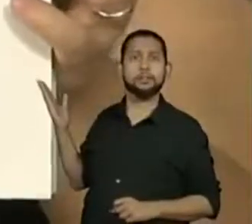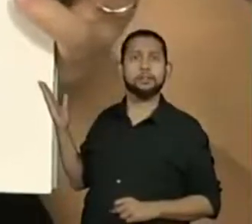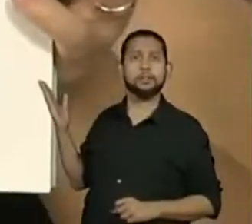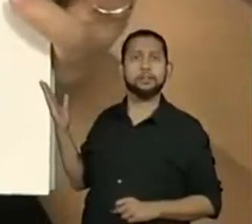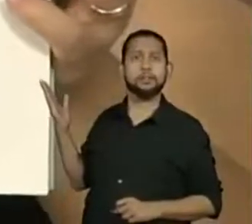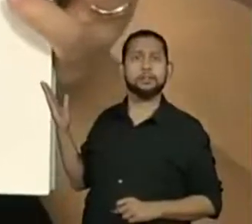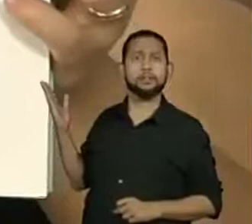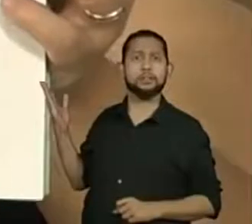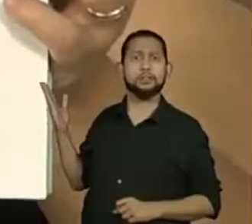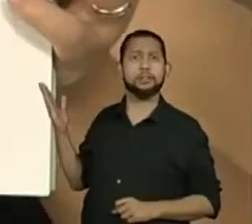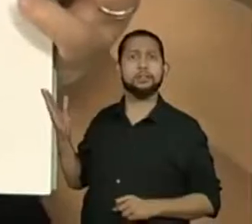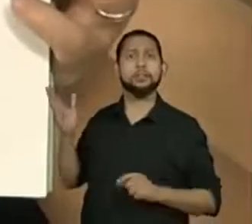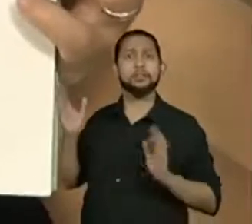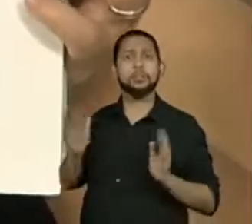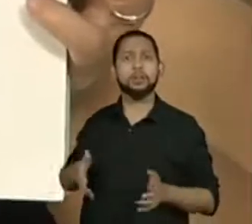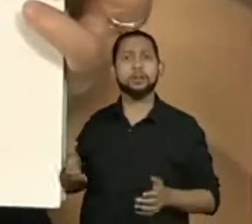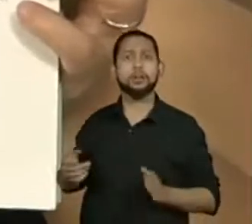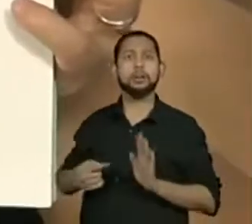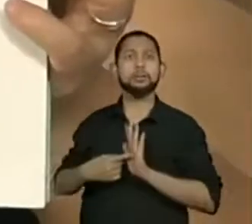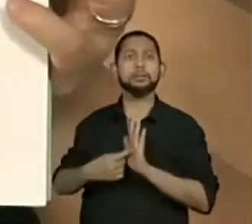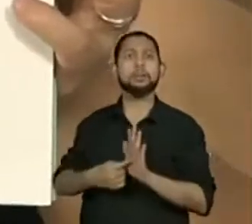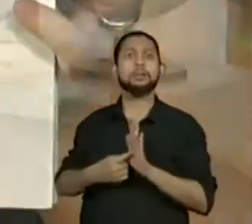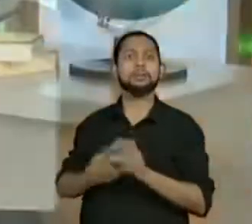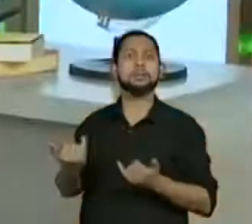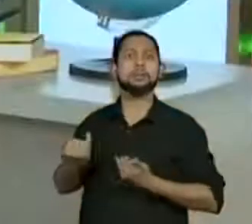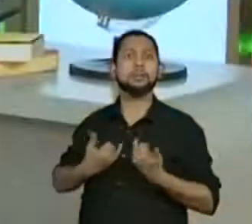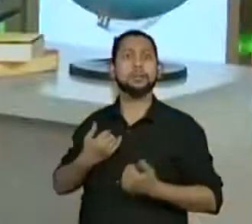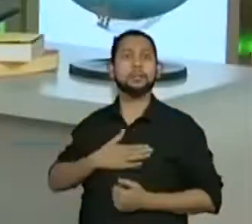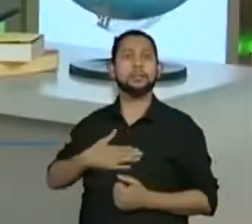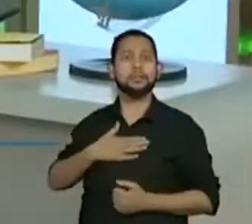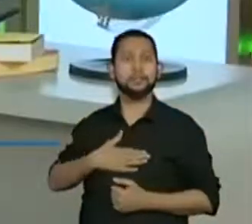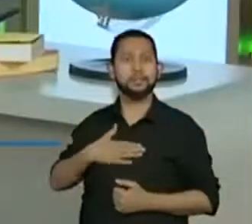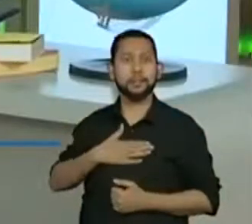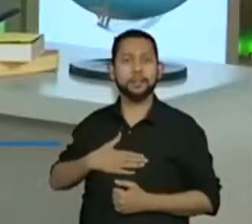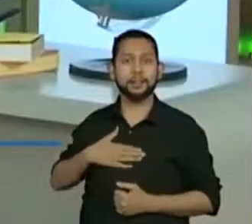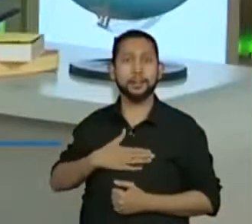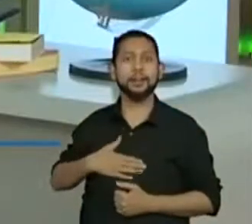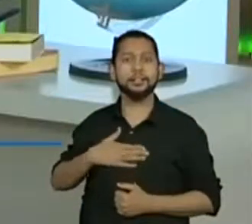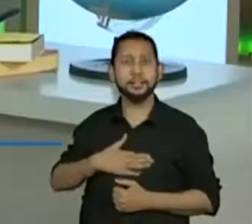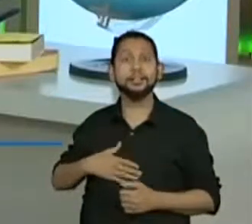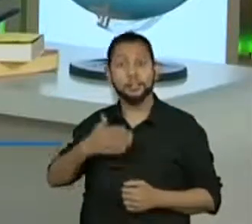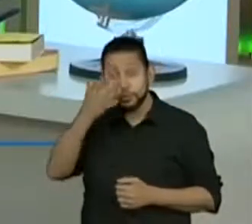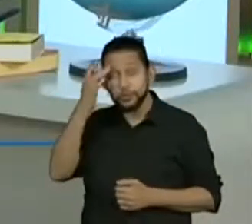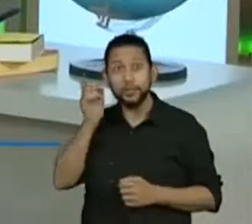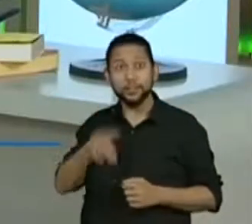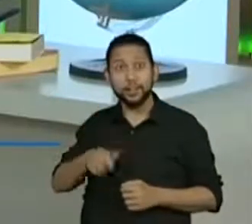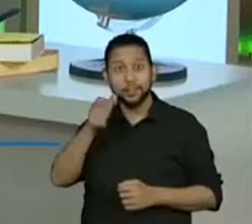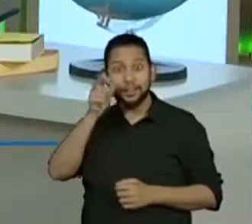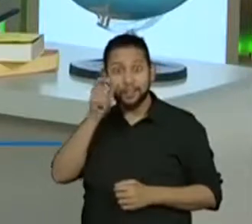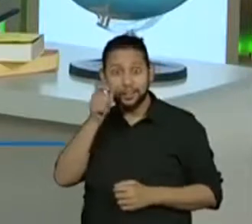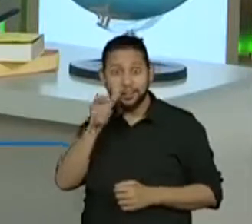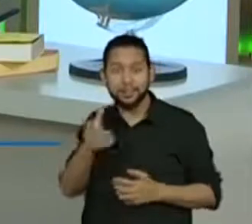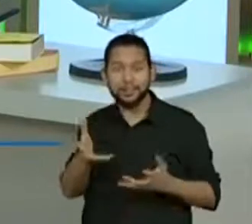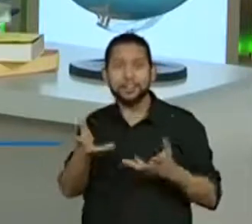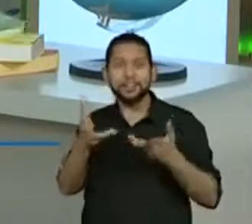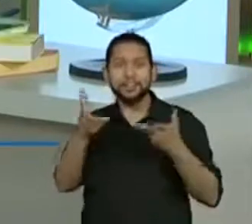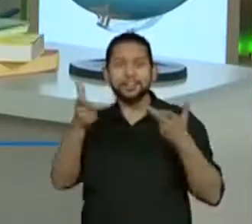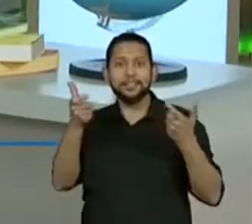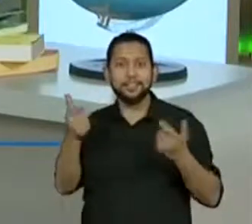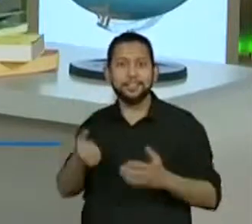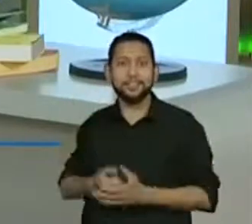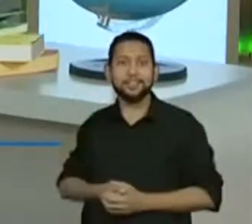galera já tô vendo o pessoal Nossa mano que entender é maravilhoso tem gente já encantada com a seleção